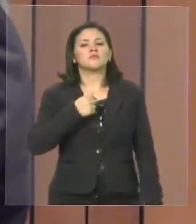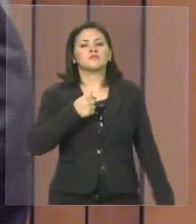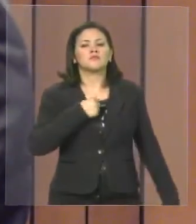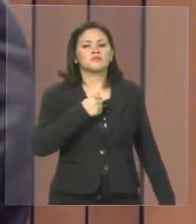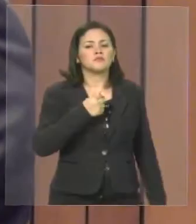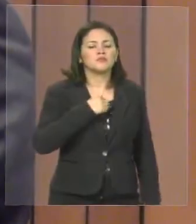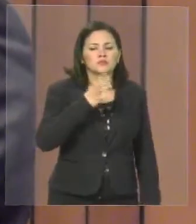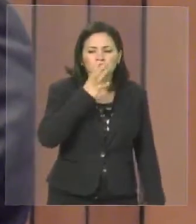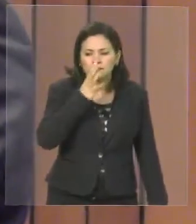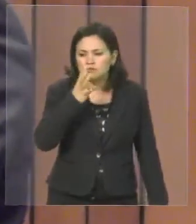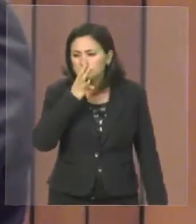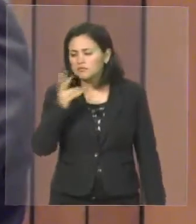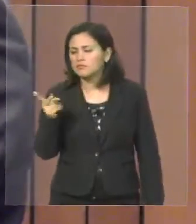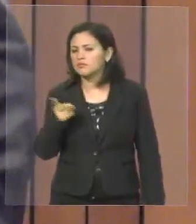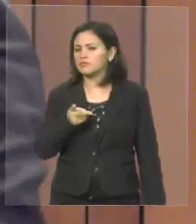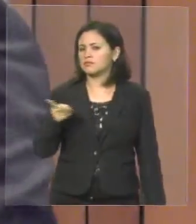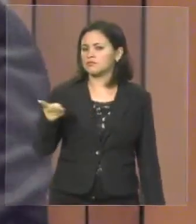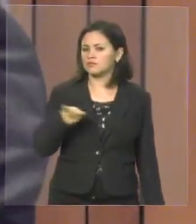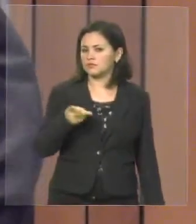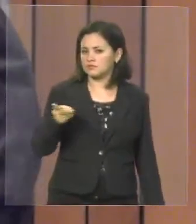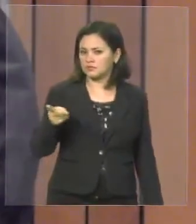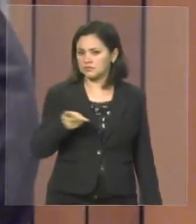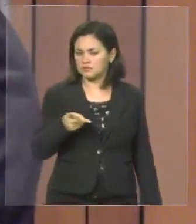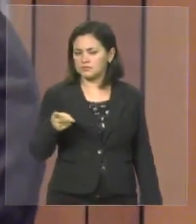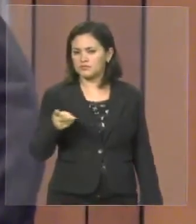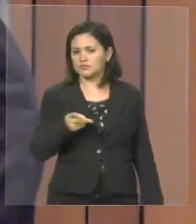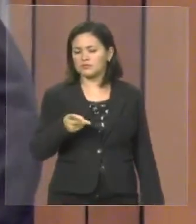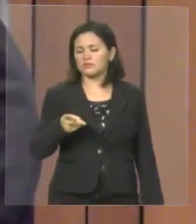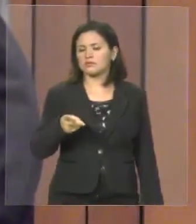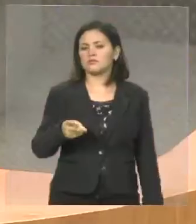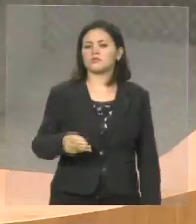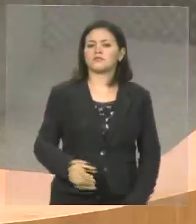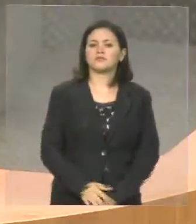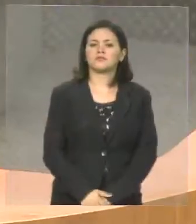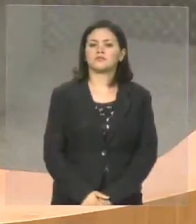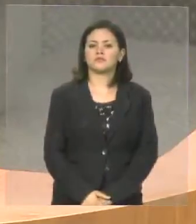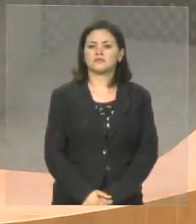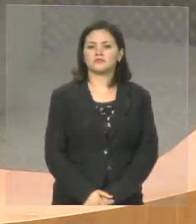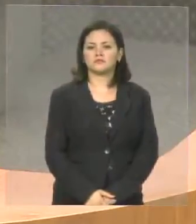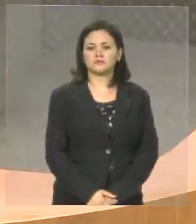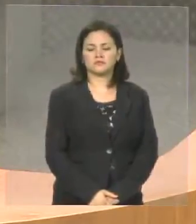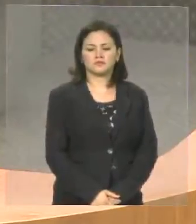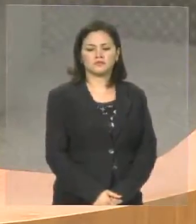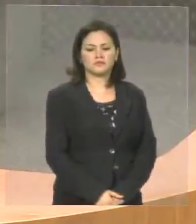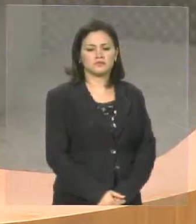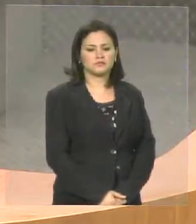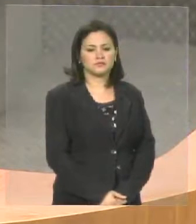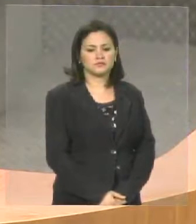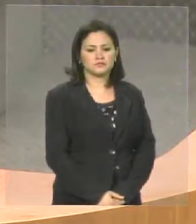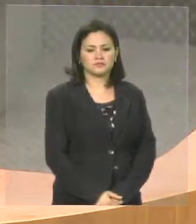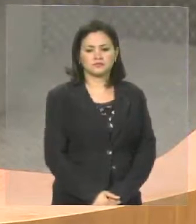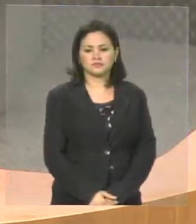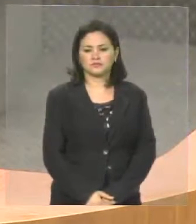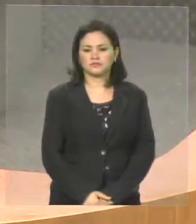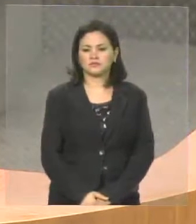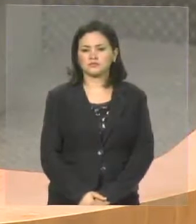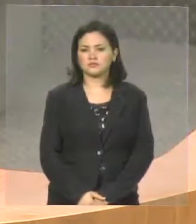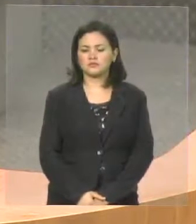pessoas ligadas ao prefeito Edivaldo Holanda. Ouvi muitas pessoas ligadas ao prefeito Edivaldo